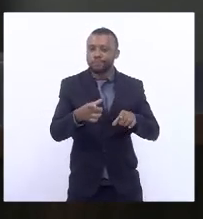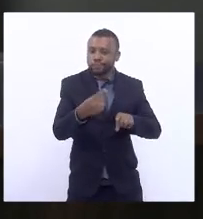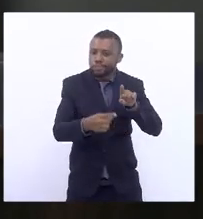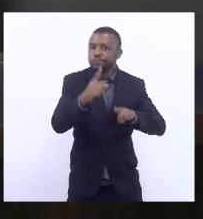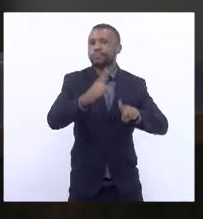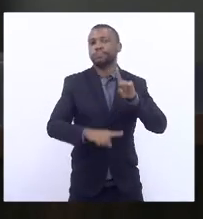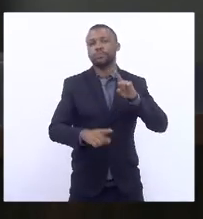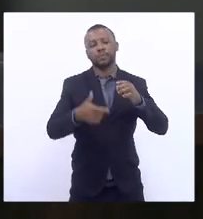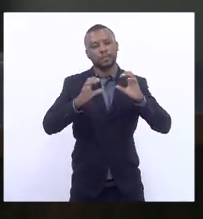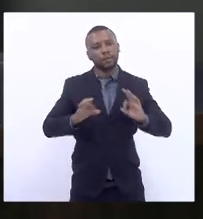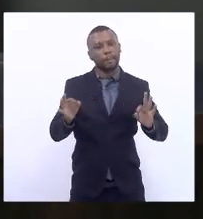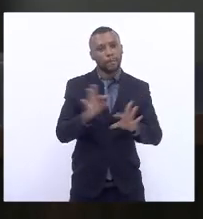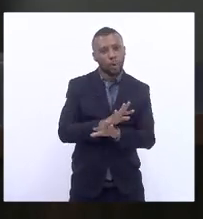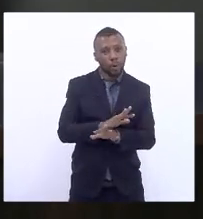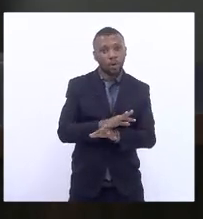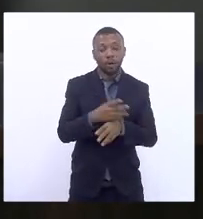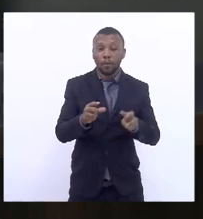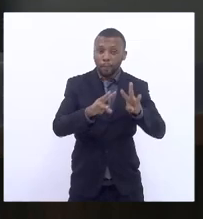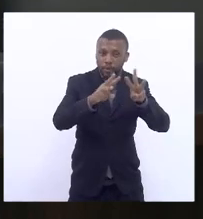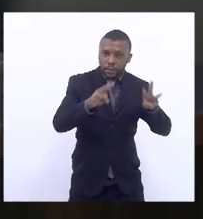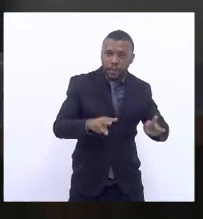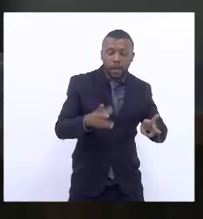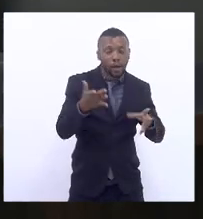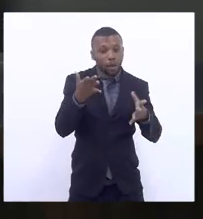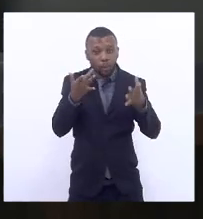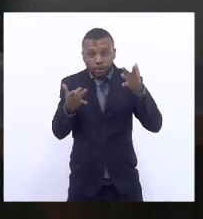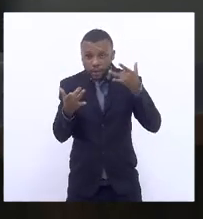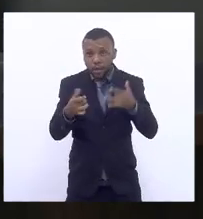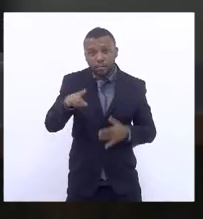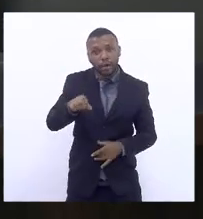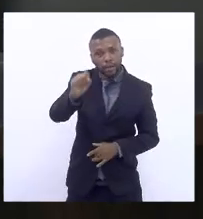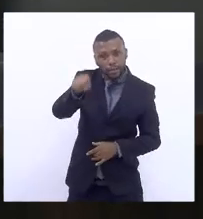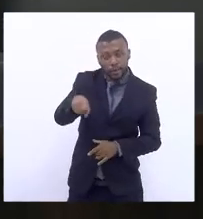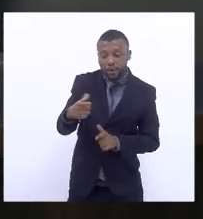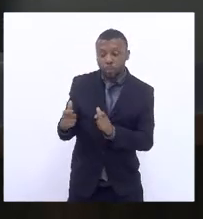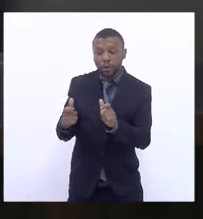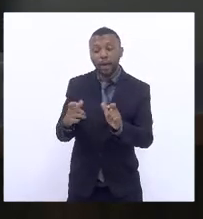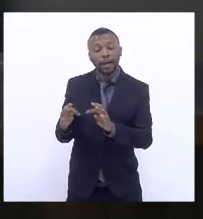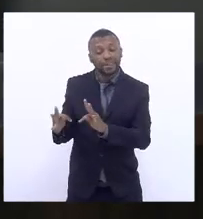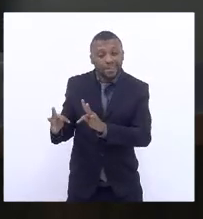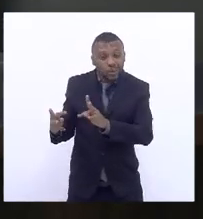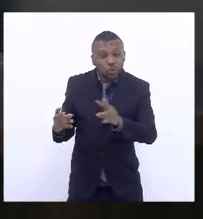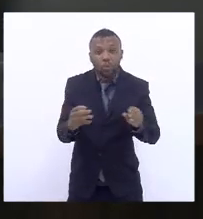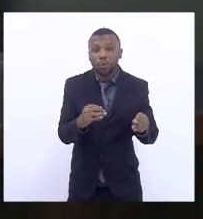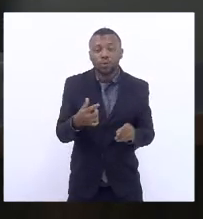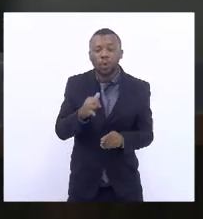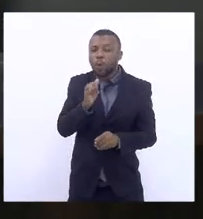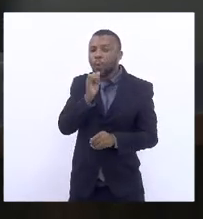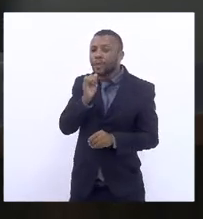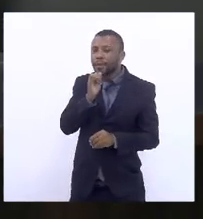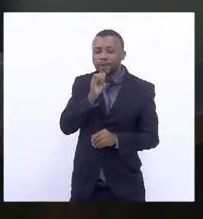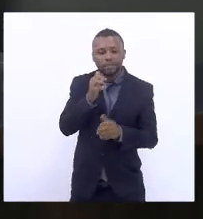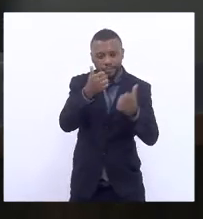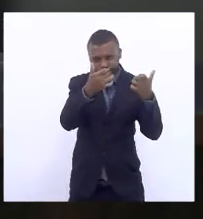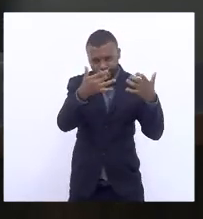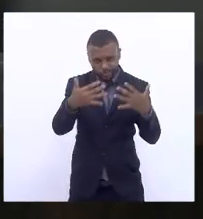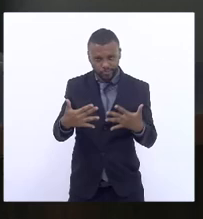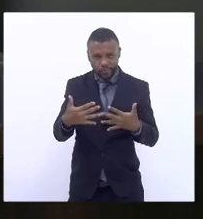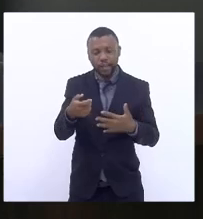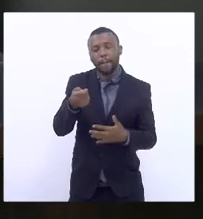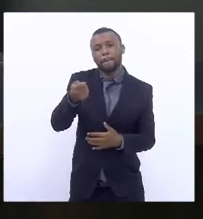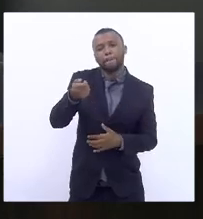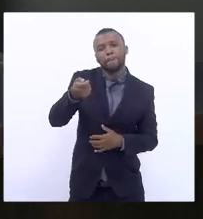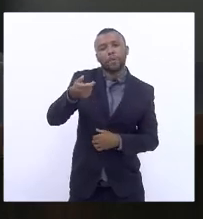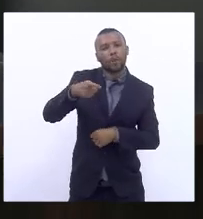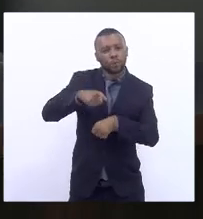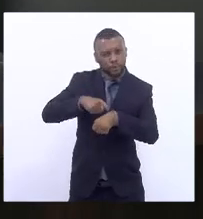é sim, o teatro é sim um lugar para todos. E vou falar aqui um exemplo, né, disso, que eu, há pouco tempo, Valdec, eu